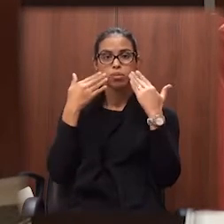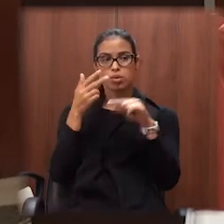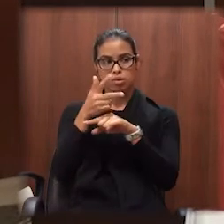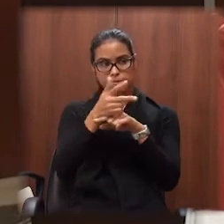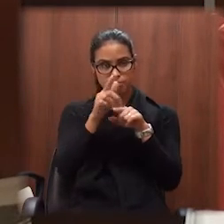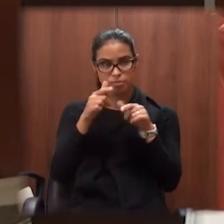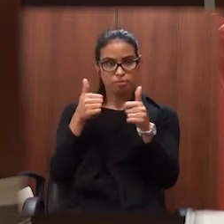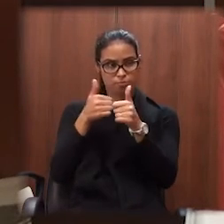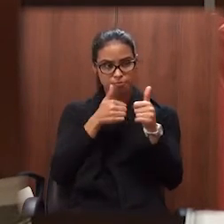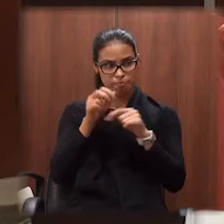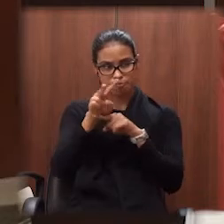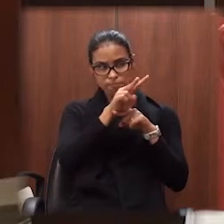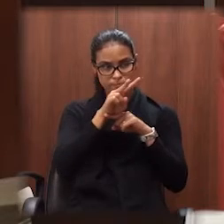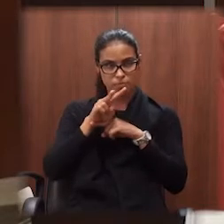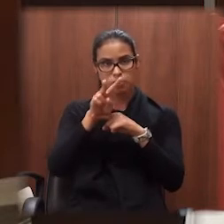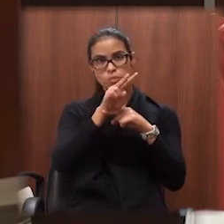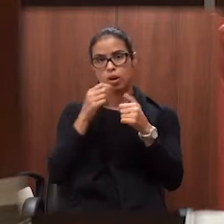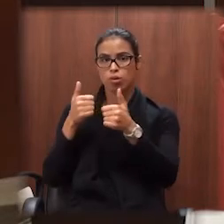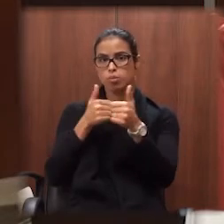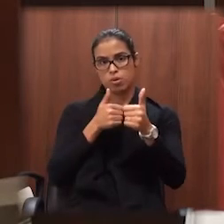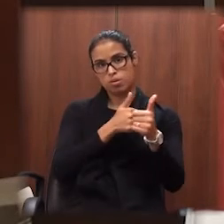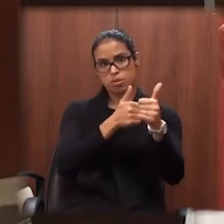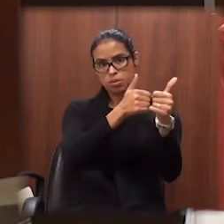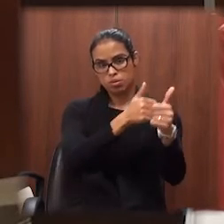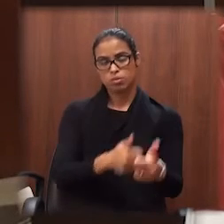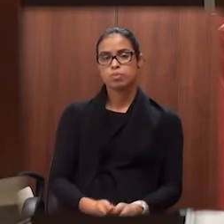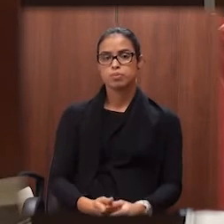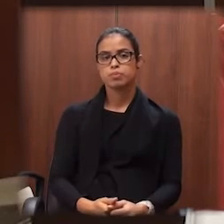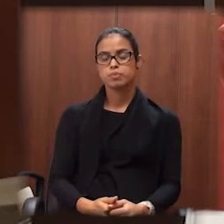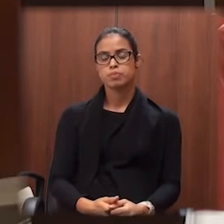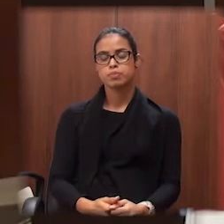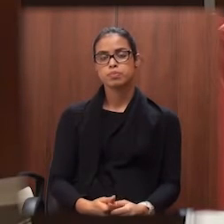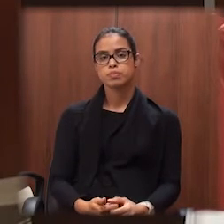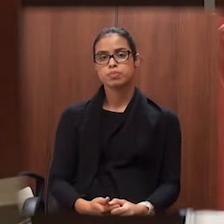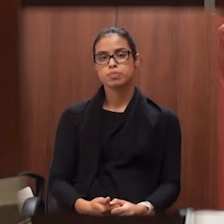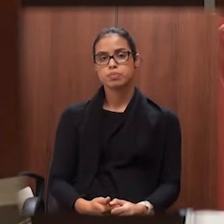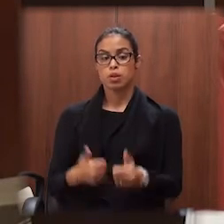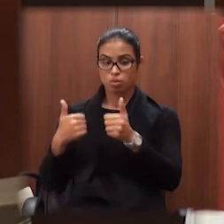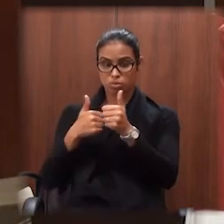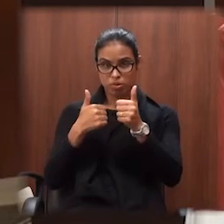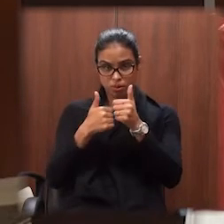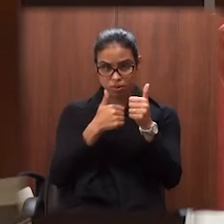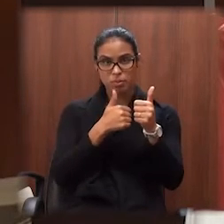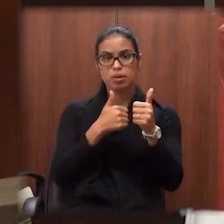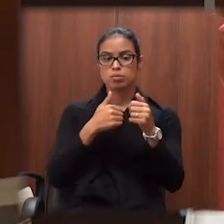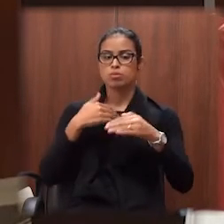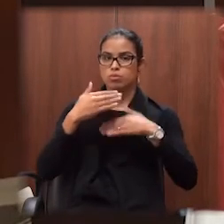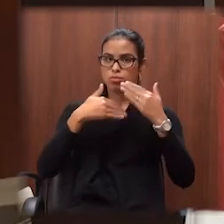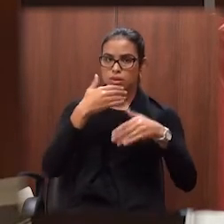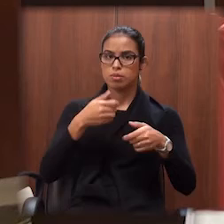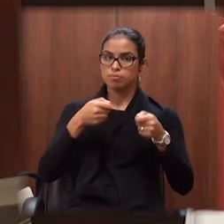monitoramento, esse acompanhamento que será cada vez mais importante,